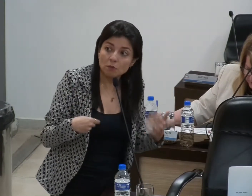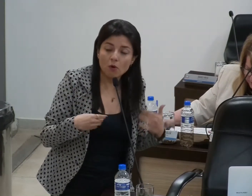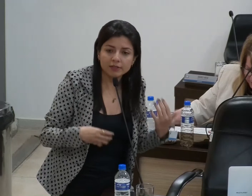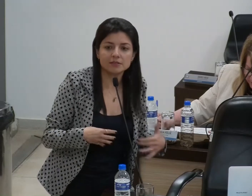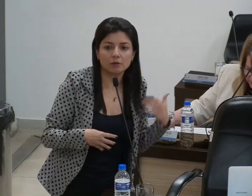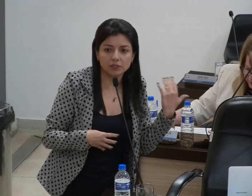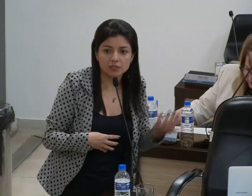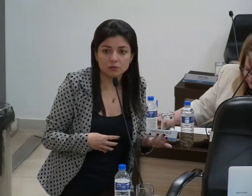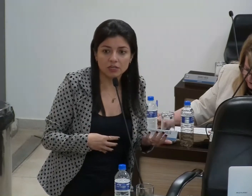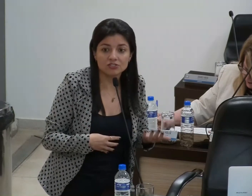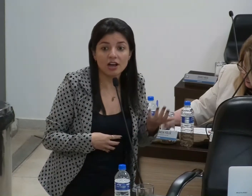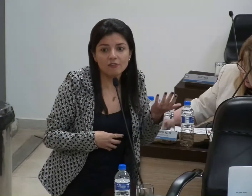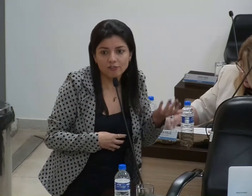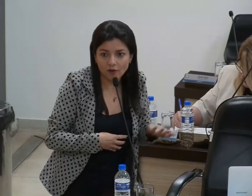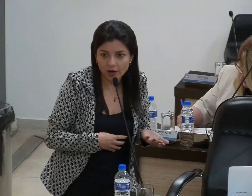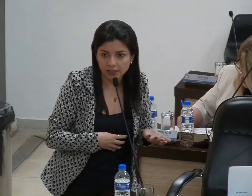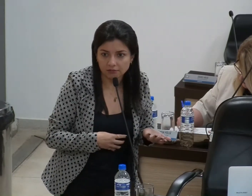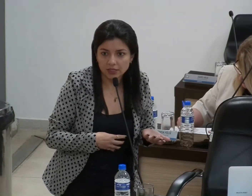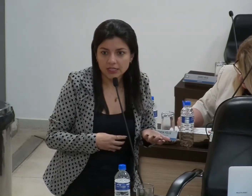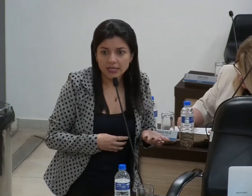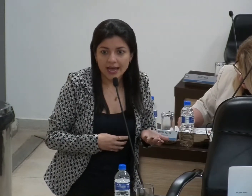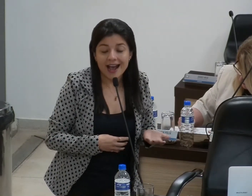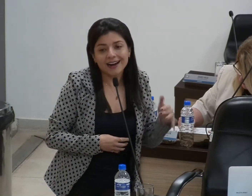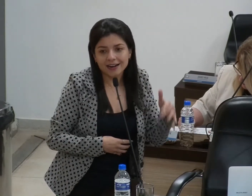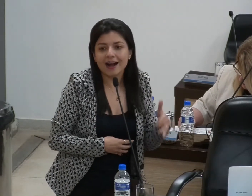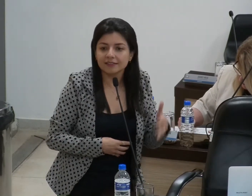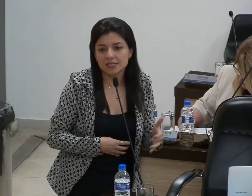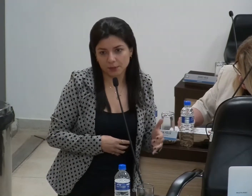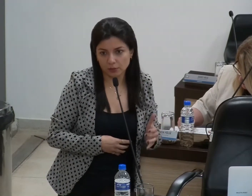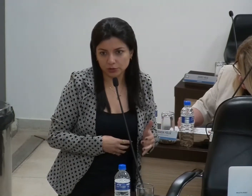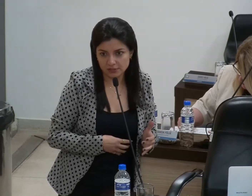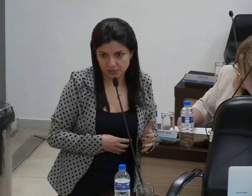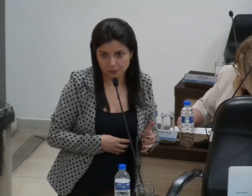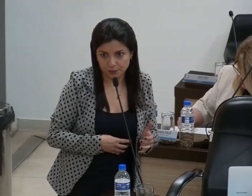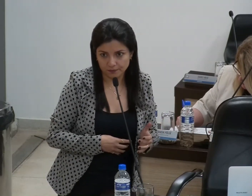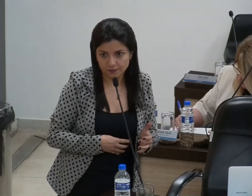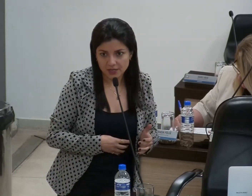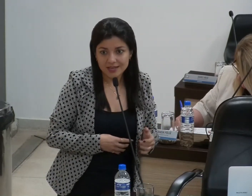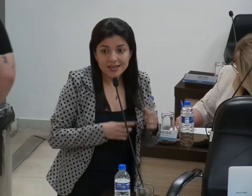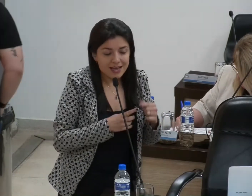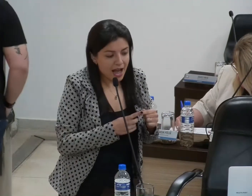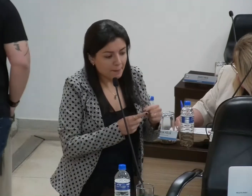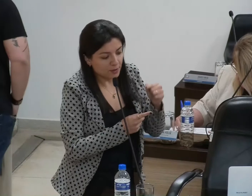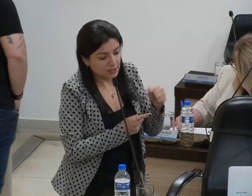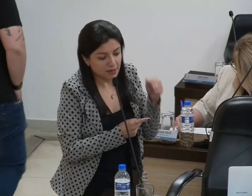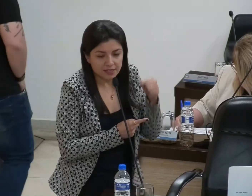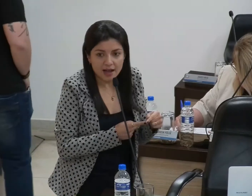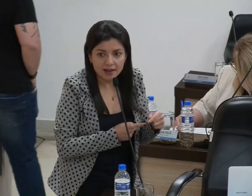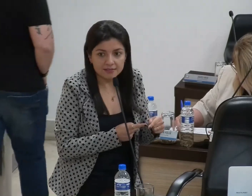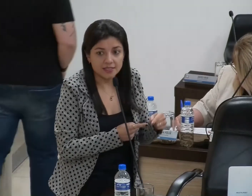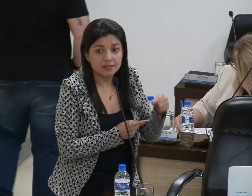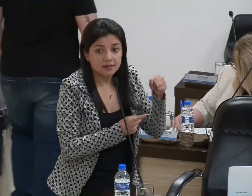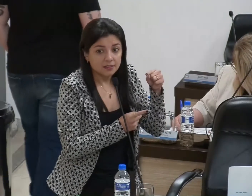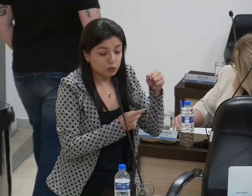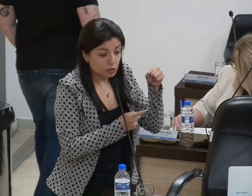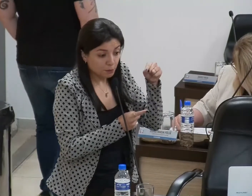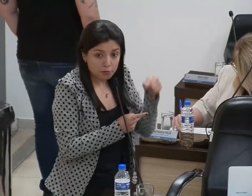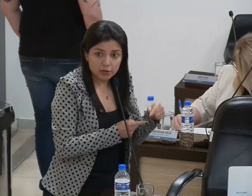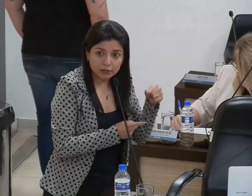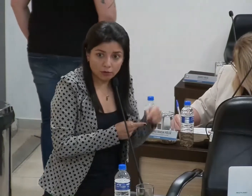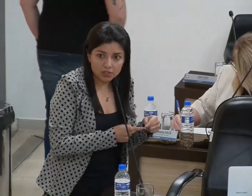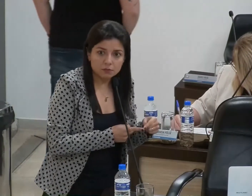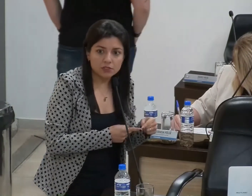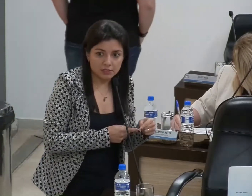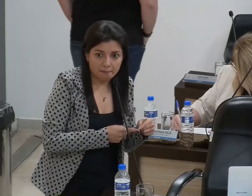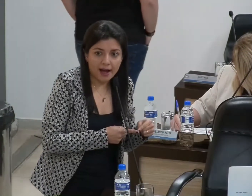disso muitas condenações já foram arcadas pelo município e há possibilidade dos